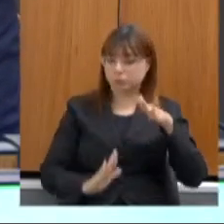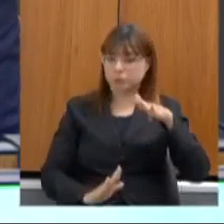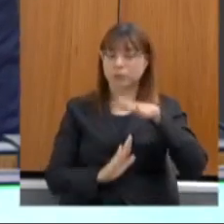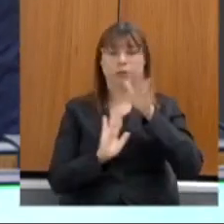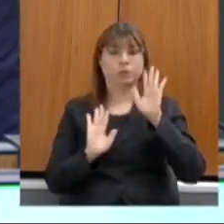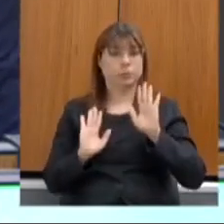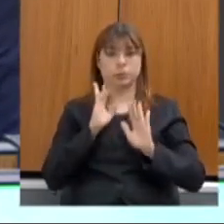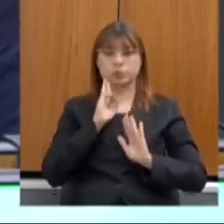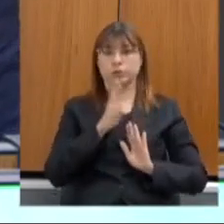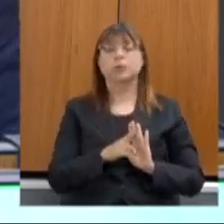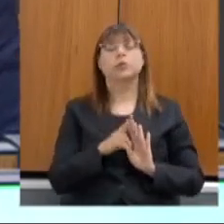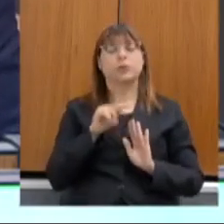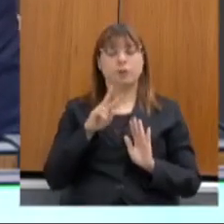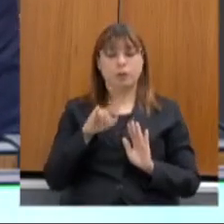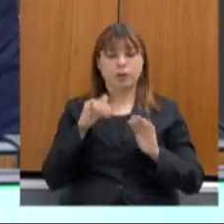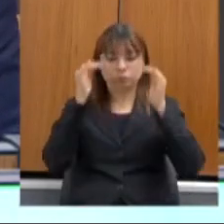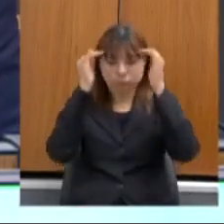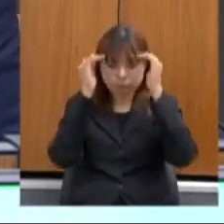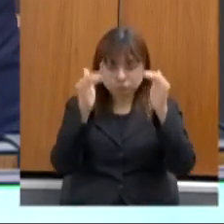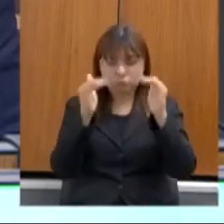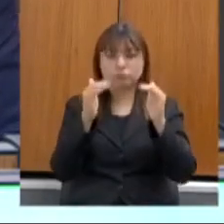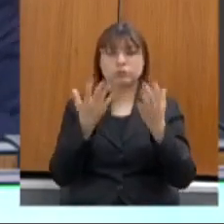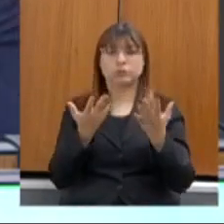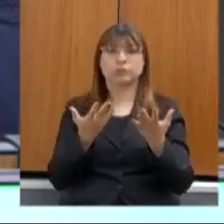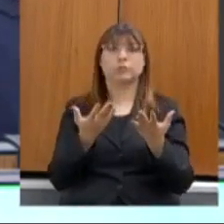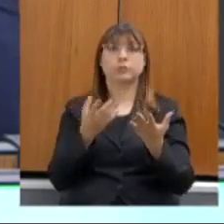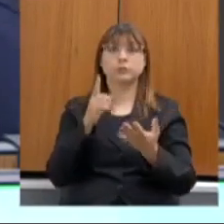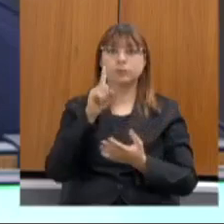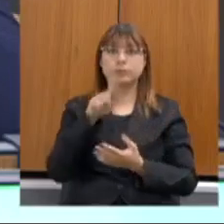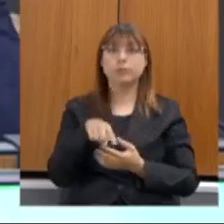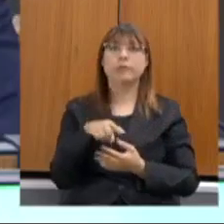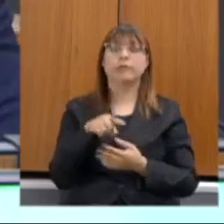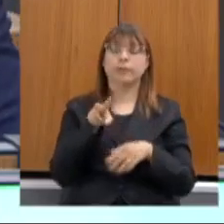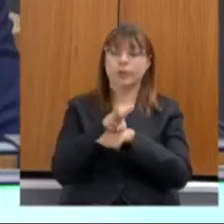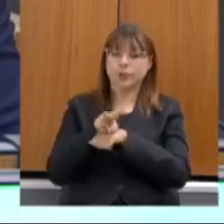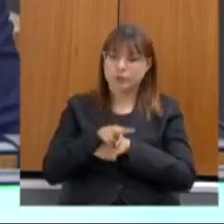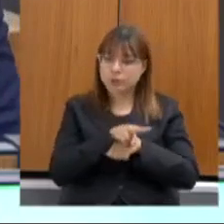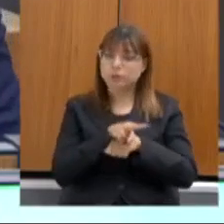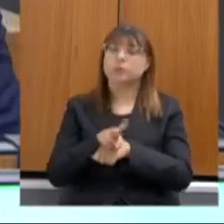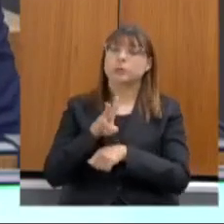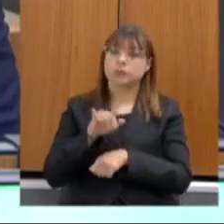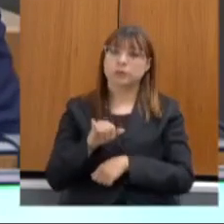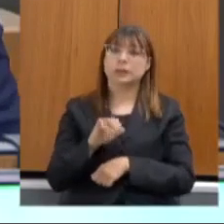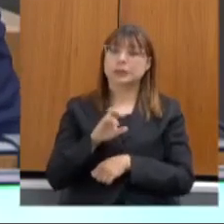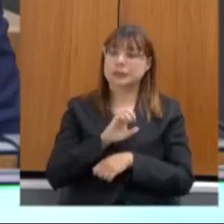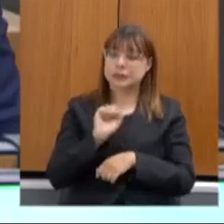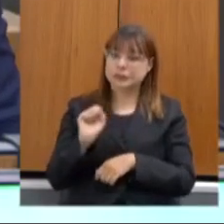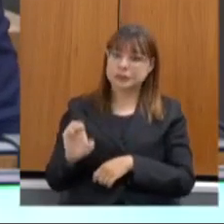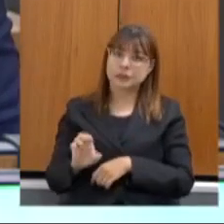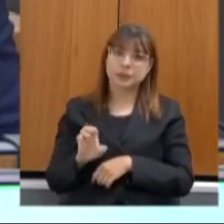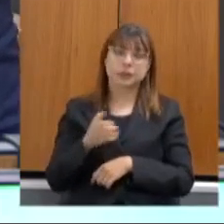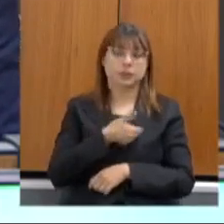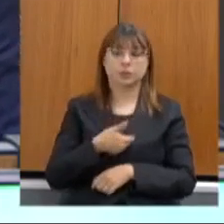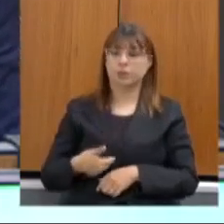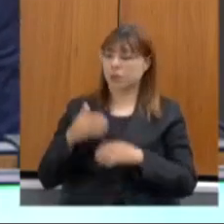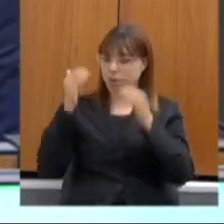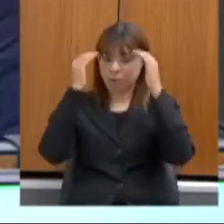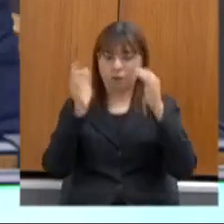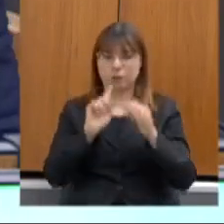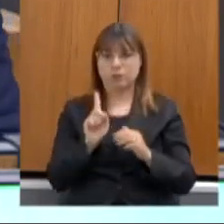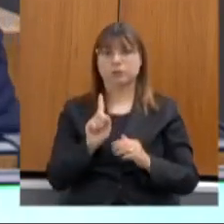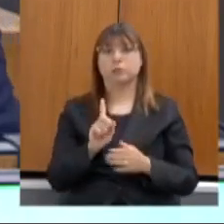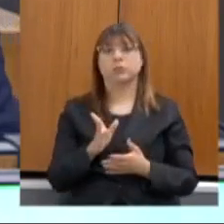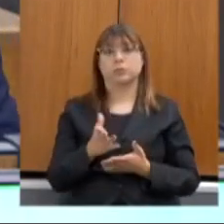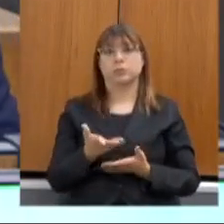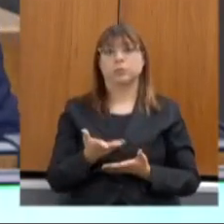será respeitado à risca Será ponto de auditoria caso o órgão não respeite esse tempo e